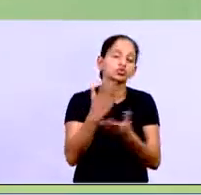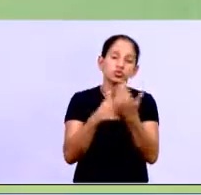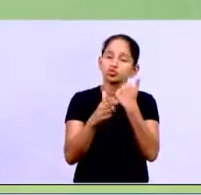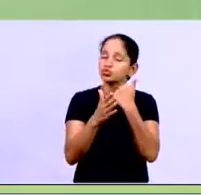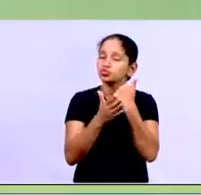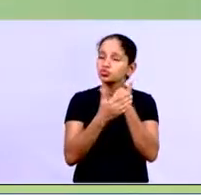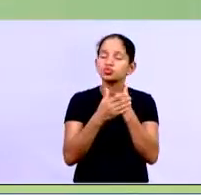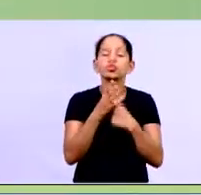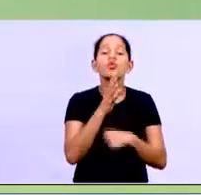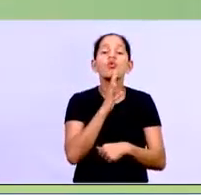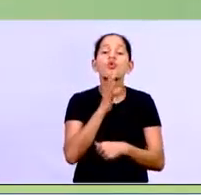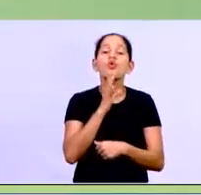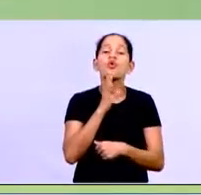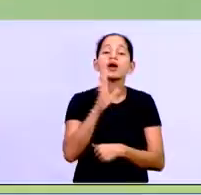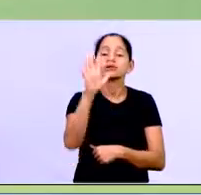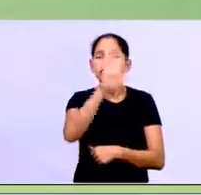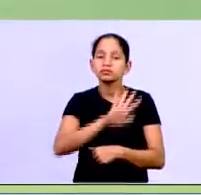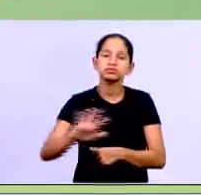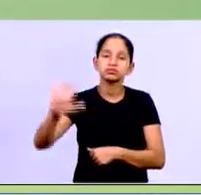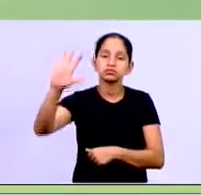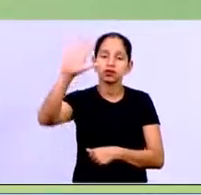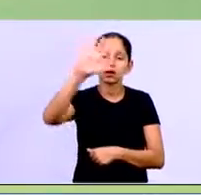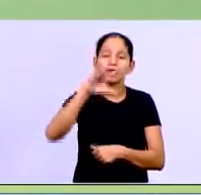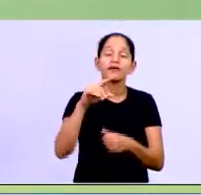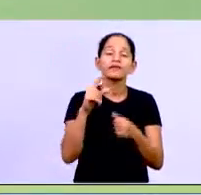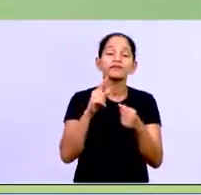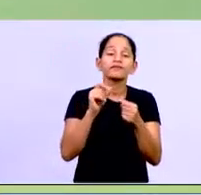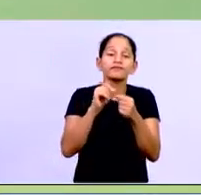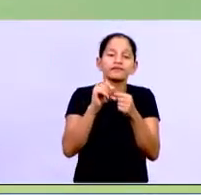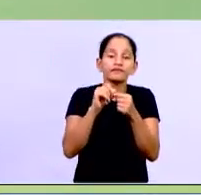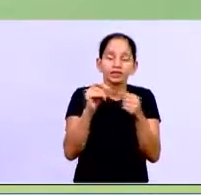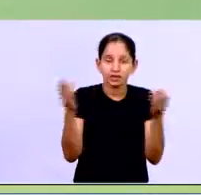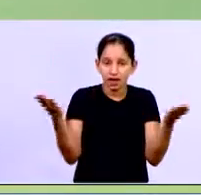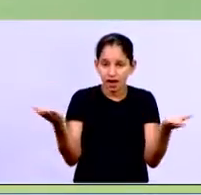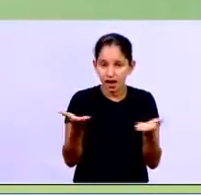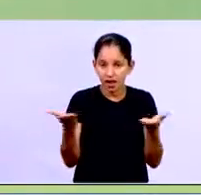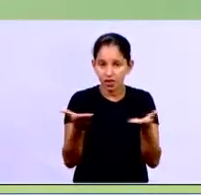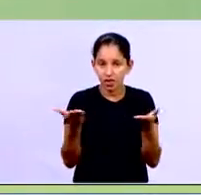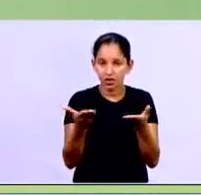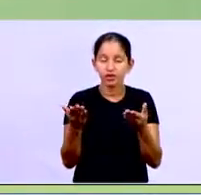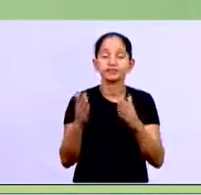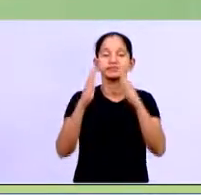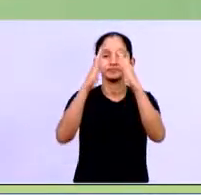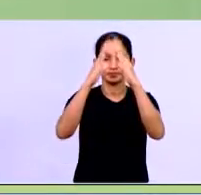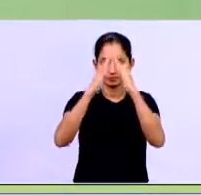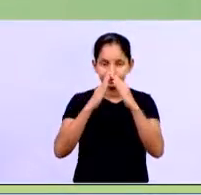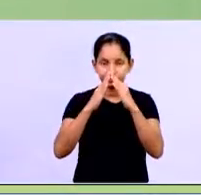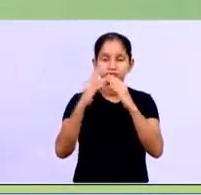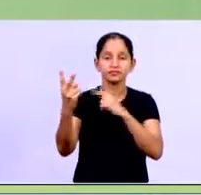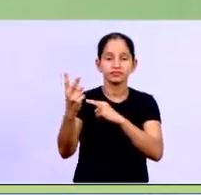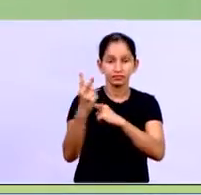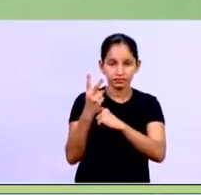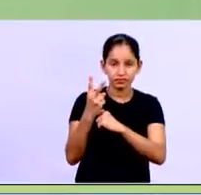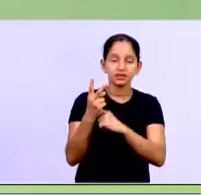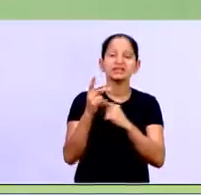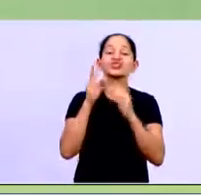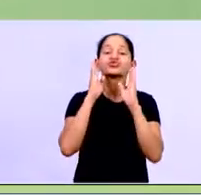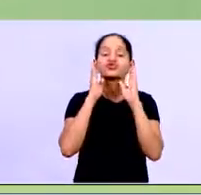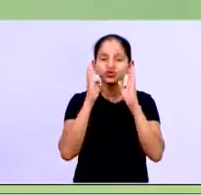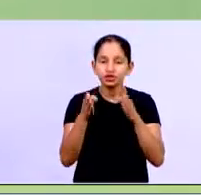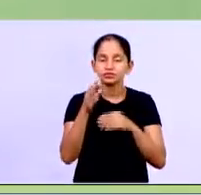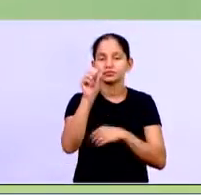essas informações, ok? Então vamos lá. Um financiamento de um imóvel foi contratado pelo sistema